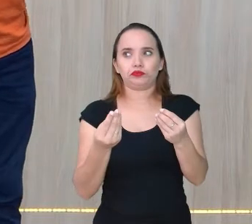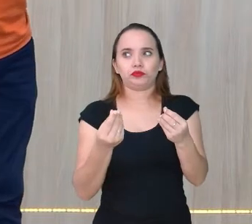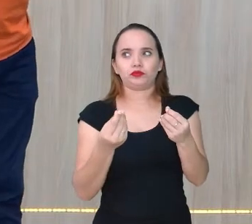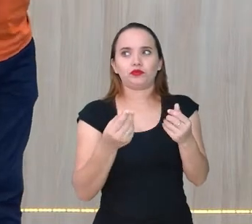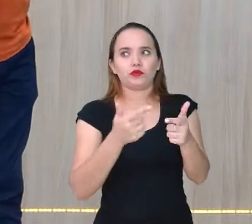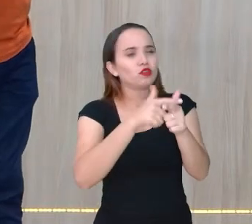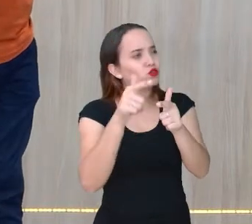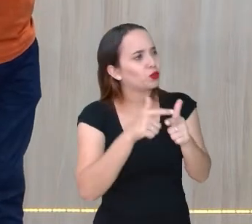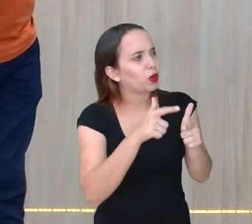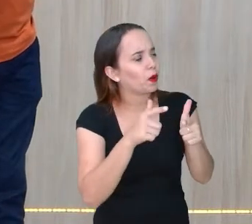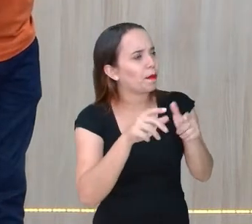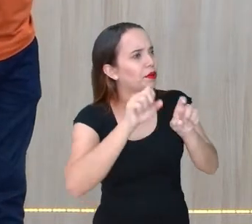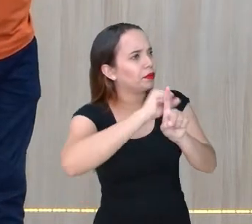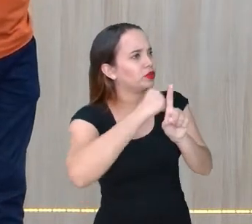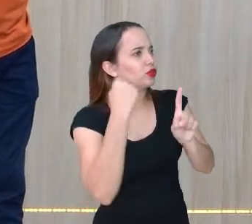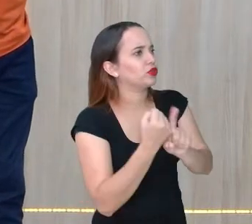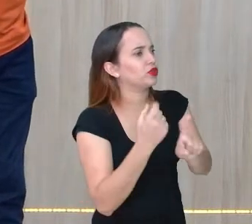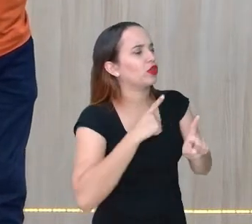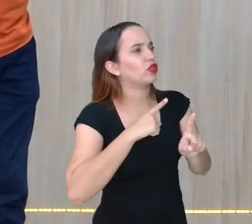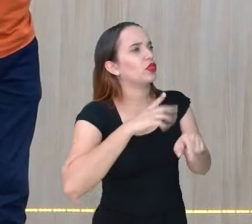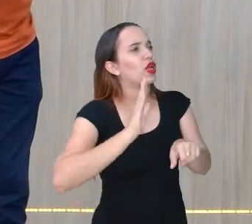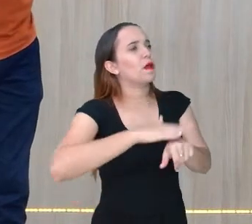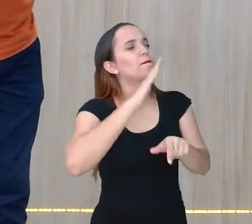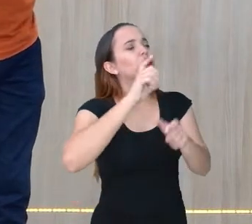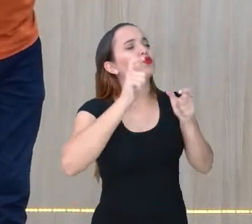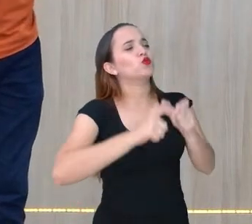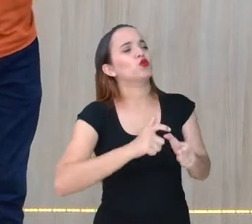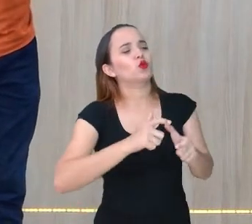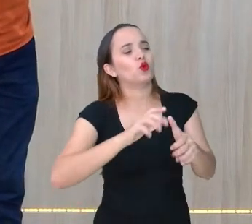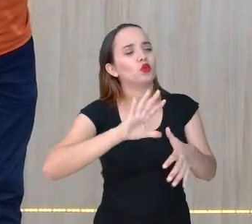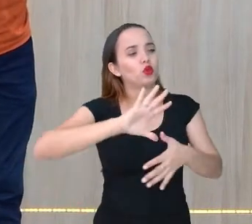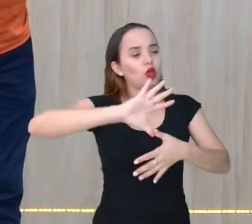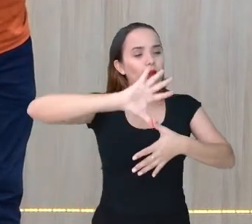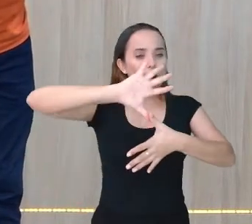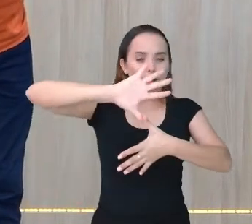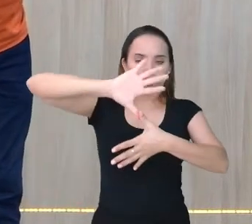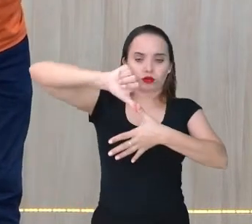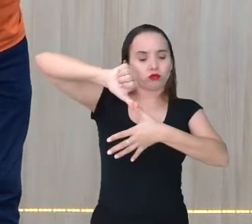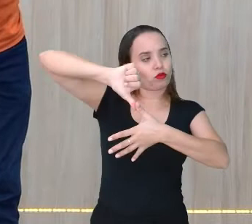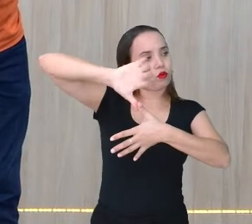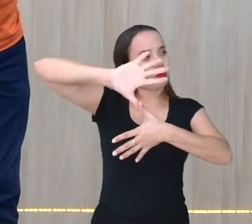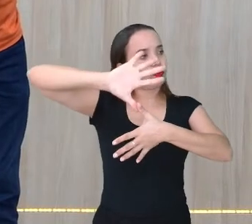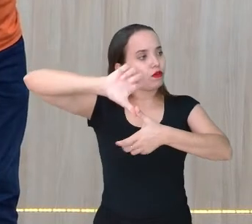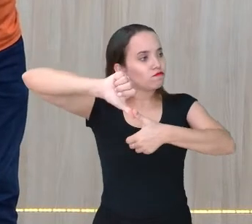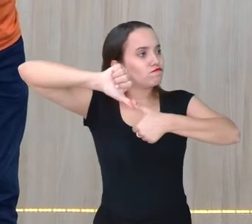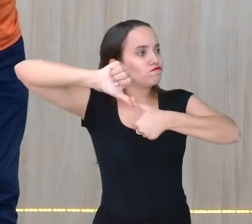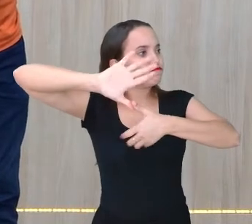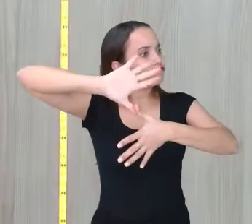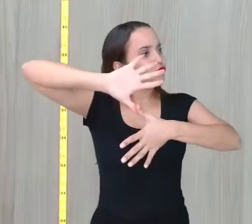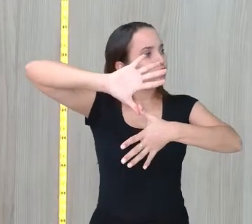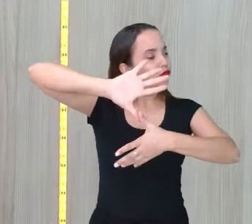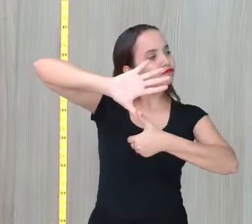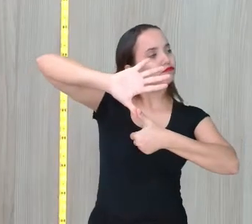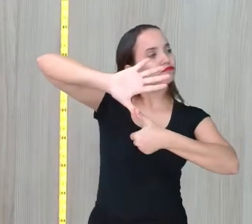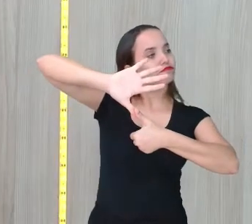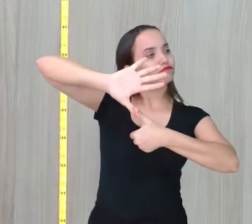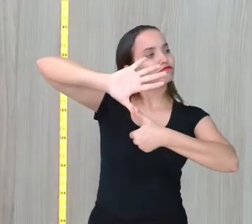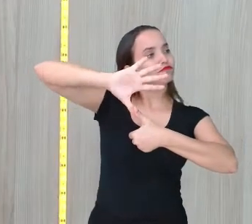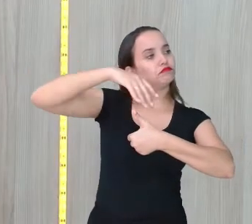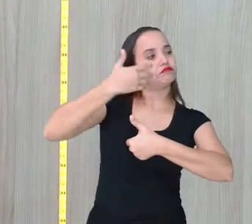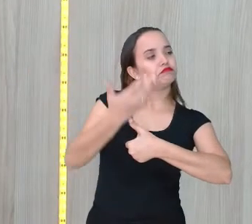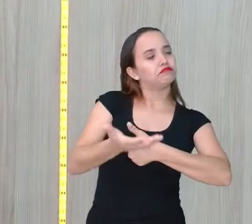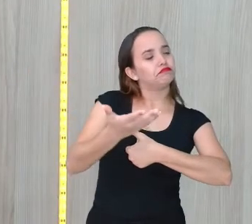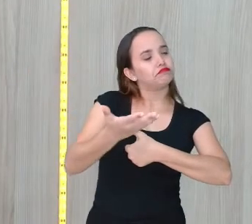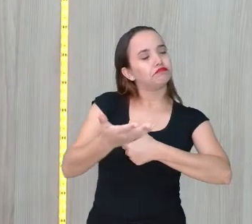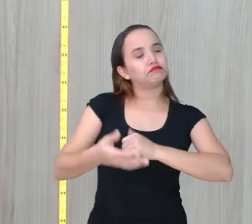esses problemas sociais, onde está mais localizado? Na América do Norte, na América Central ou na América do Sul? Eita, a América do Sul